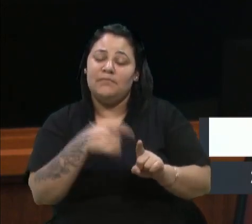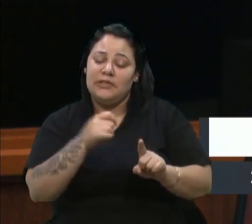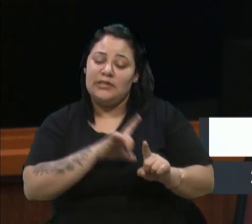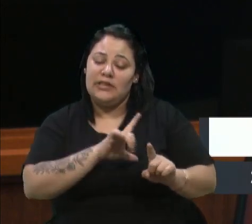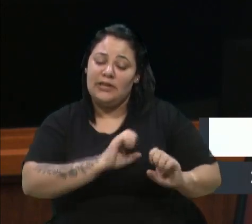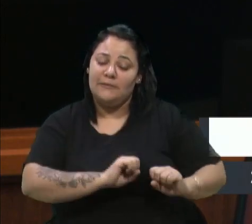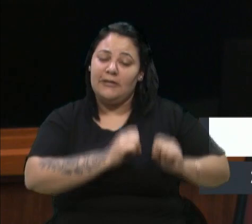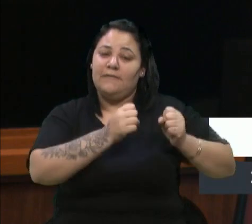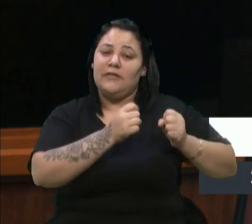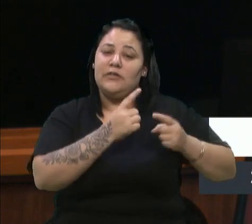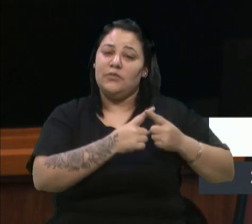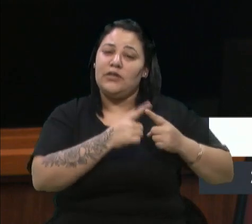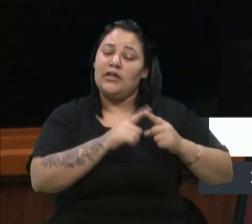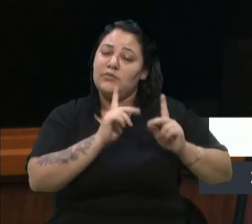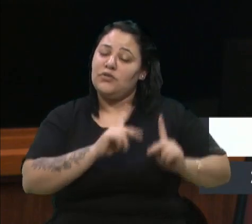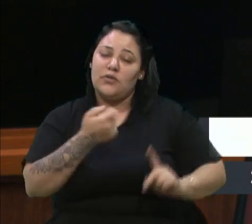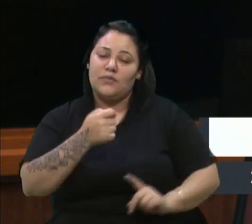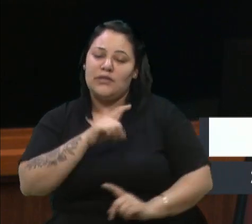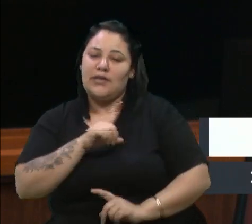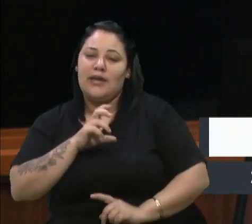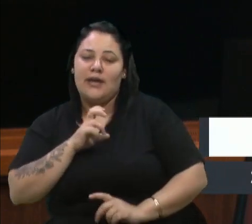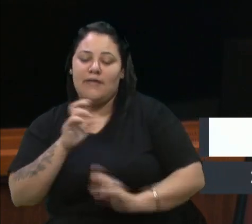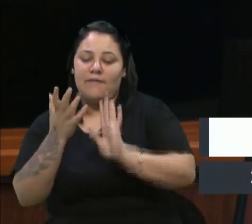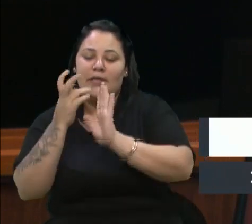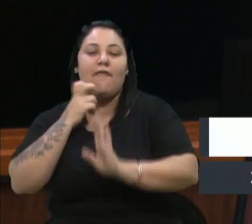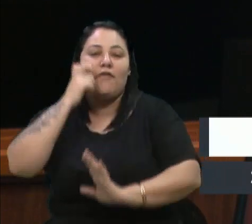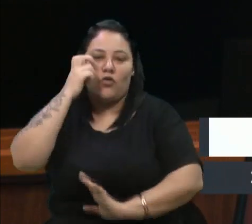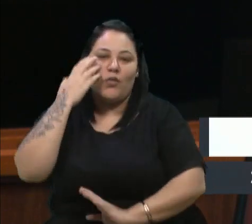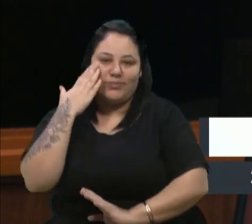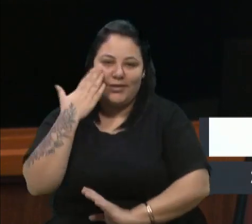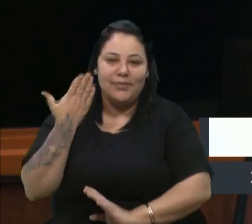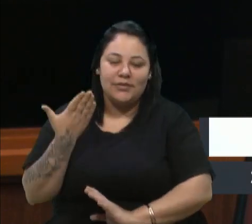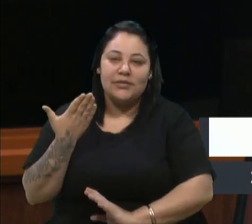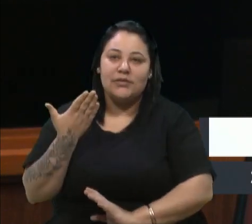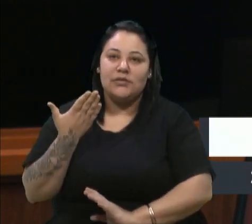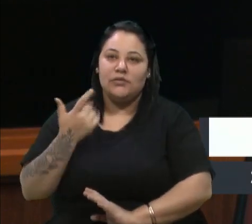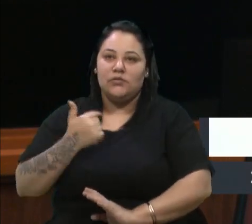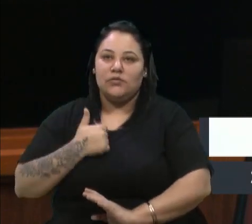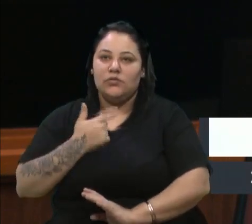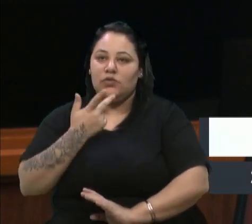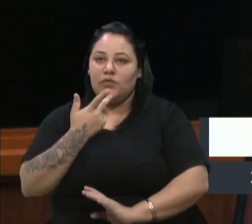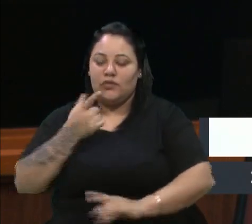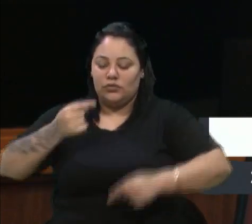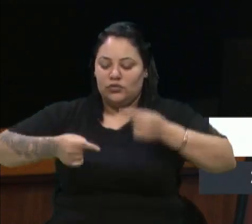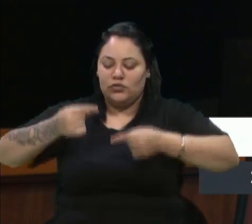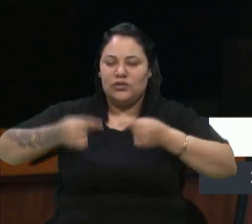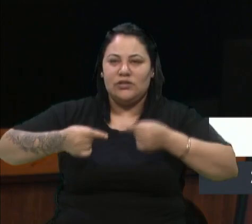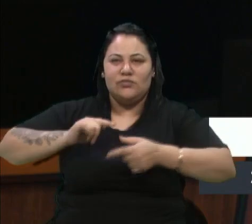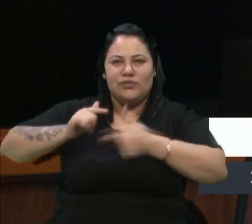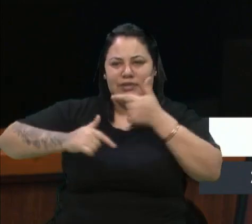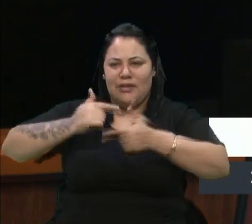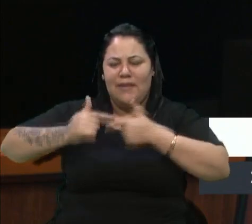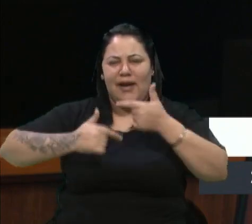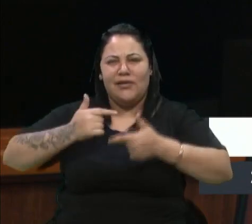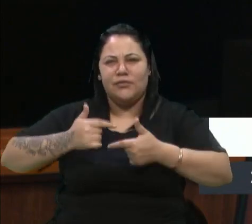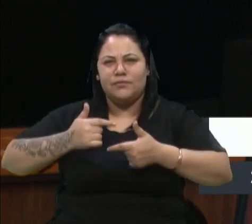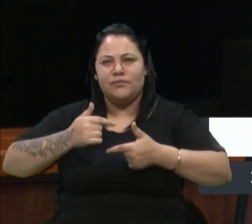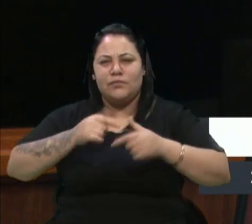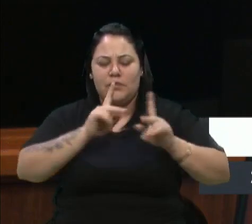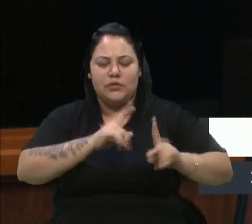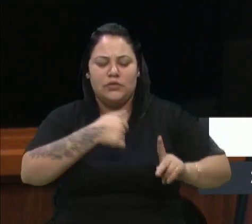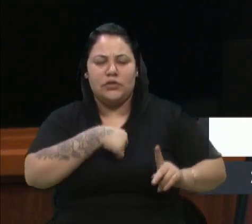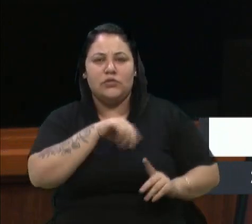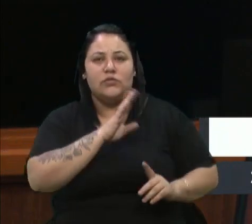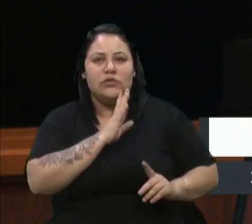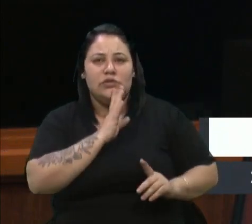passar por esse constrangimento. Eu estou passando por um debate semelhante com uma pessoa conhecida, enfim, que